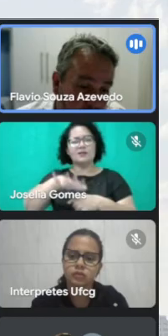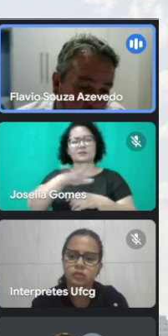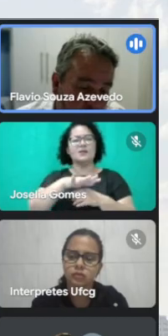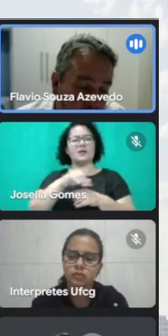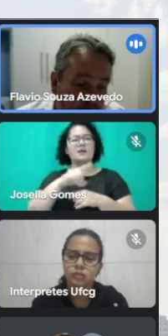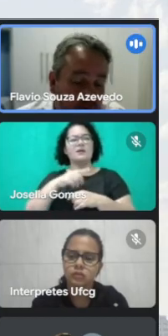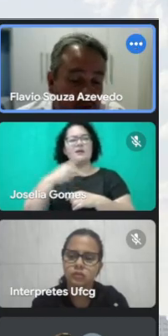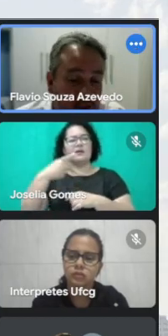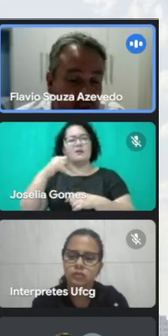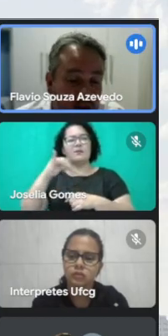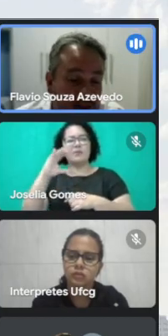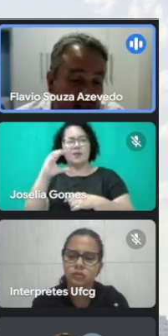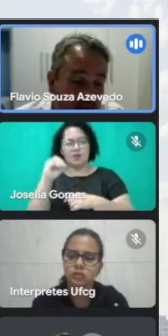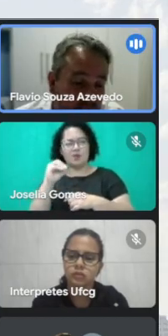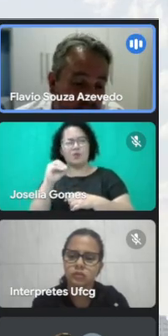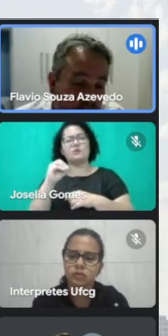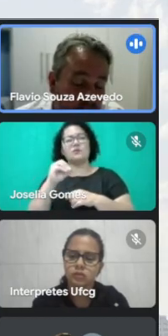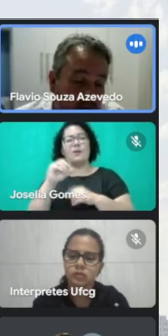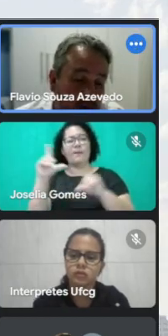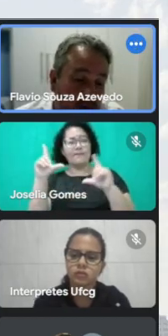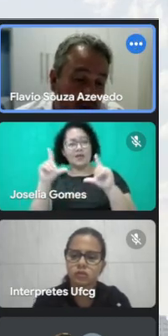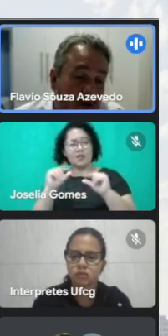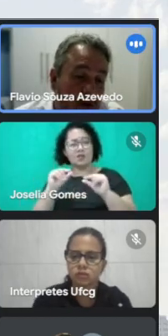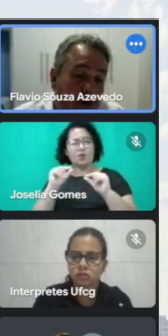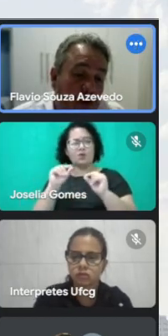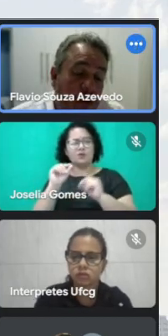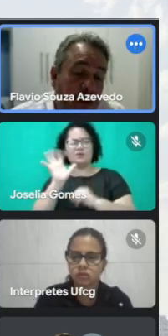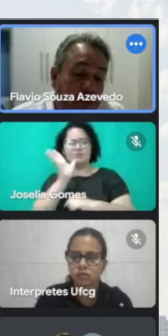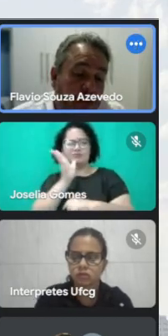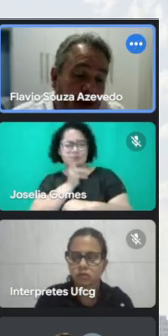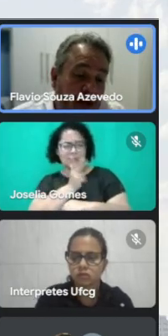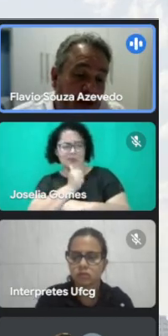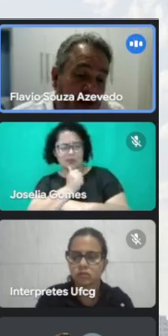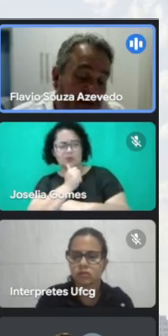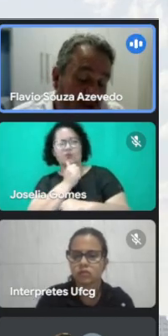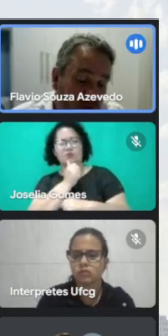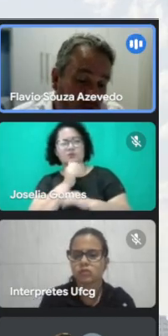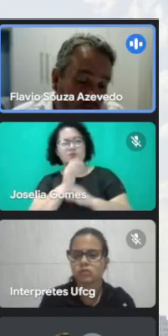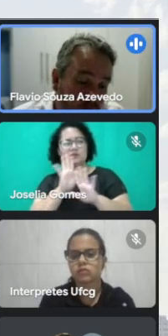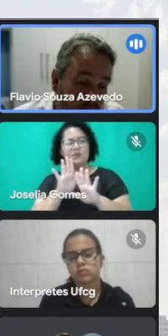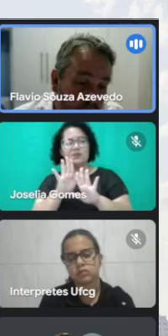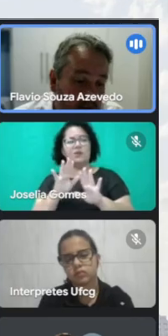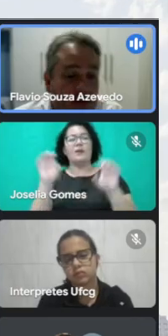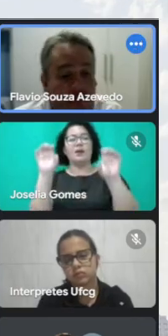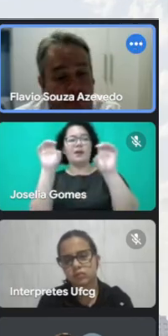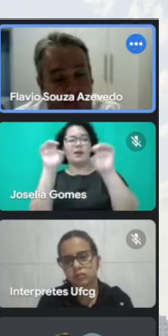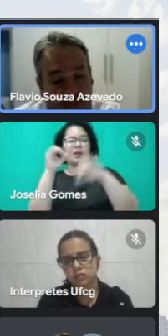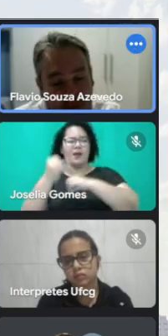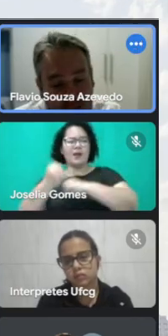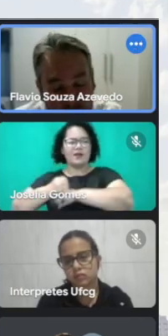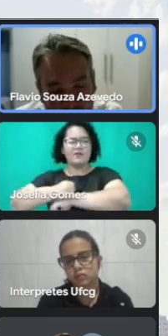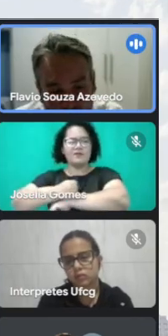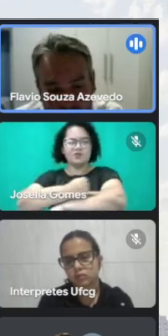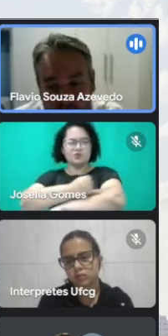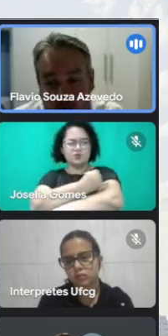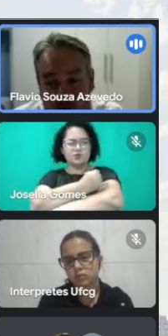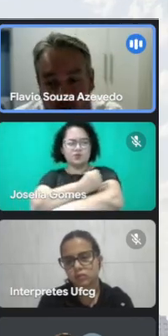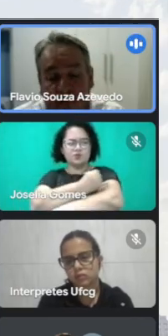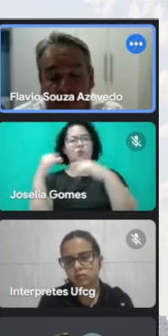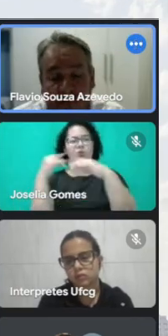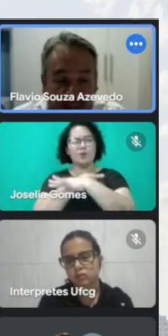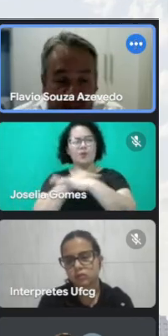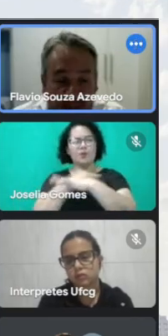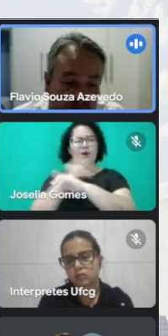fluxo menores e mais tardios. Então, para que a infraestrutura urbana, né,